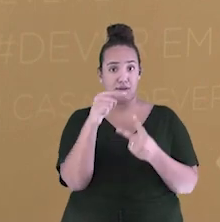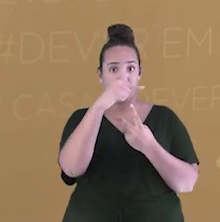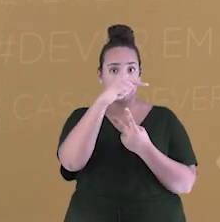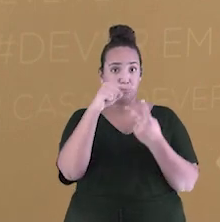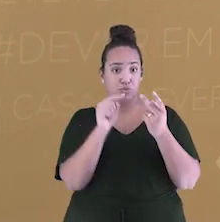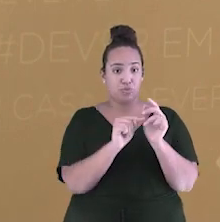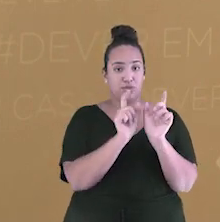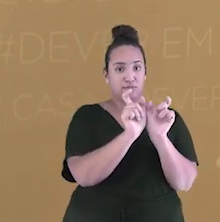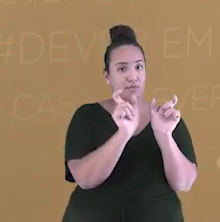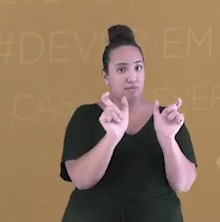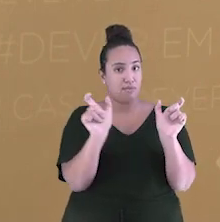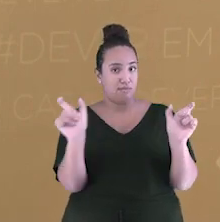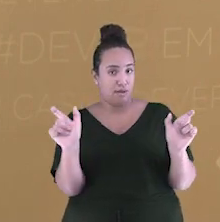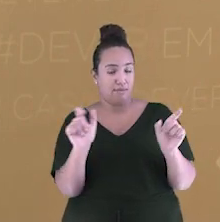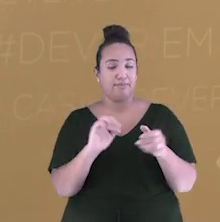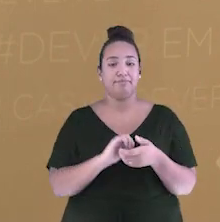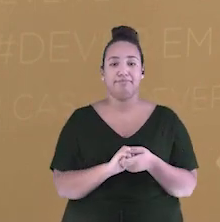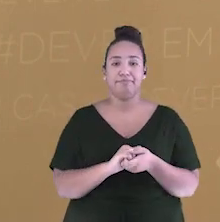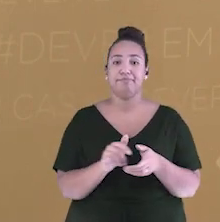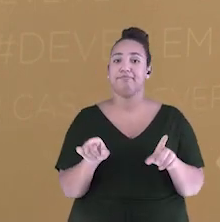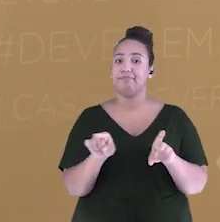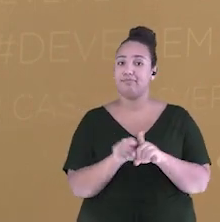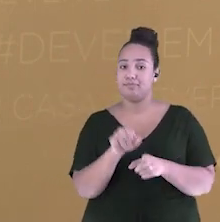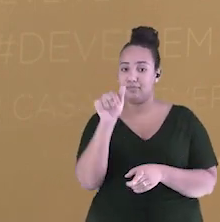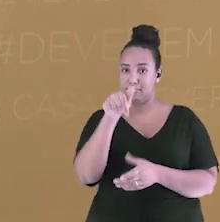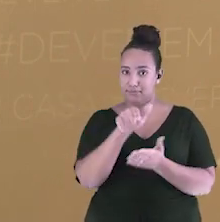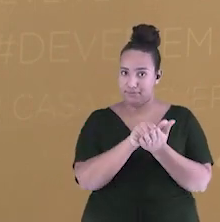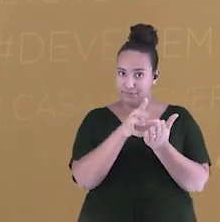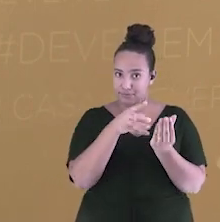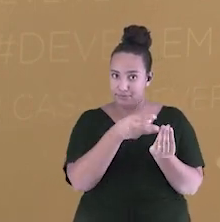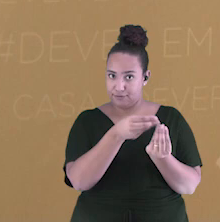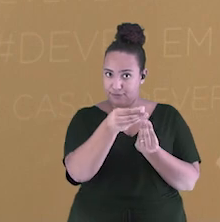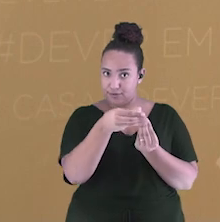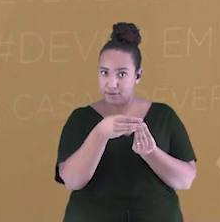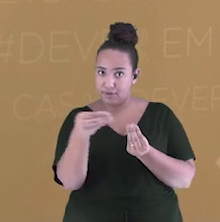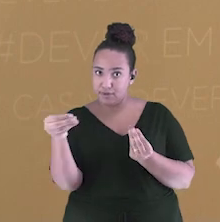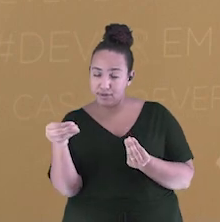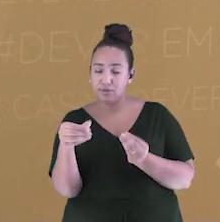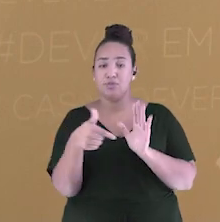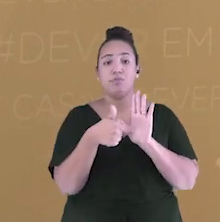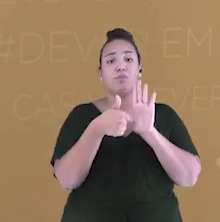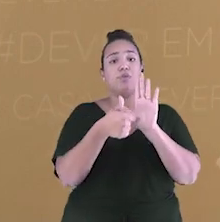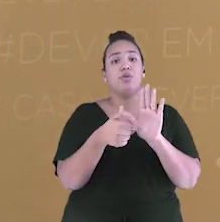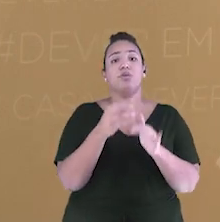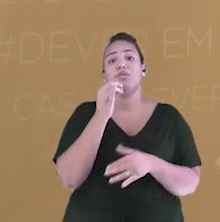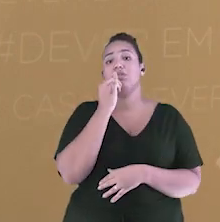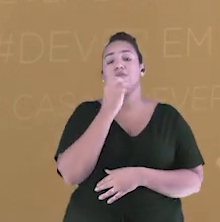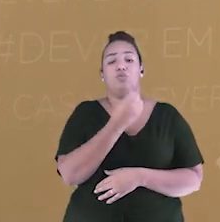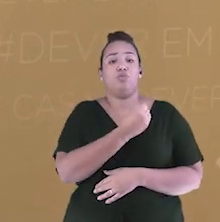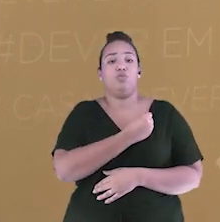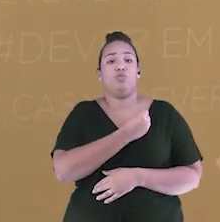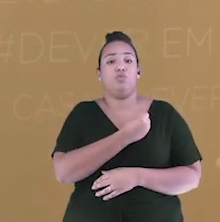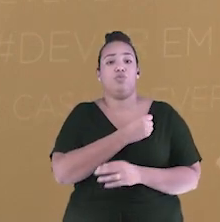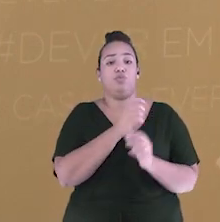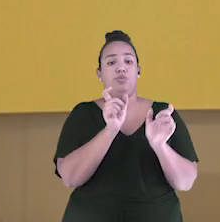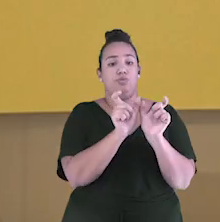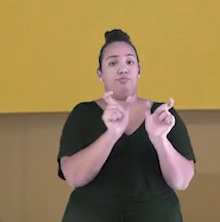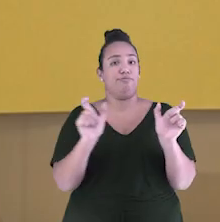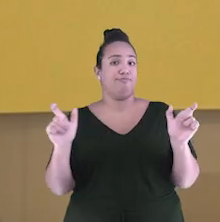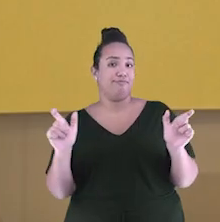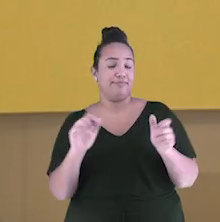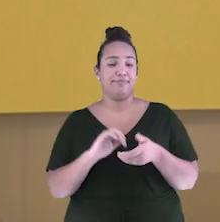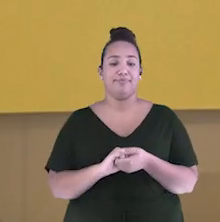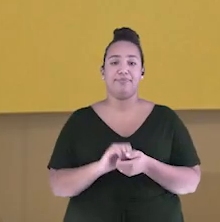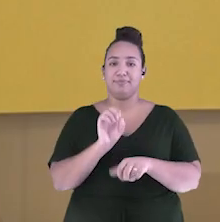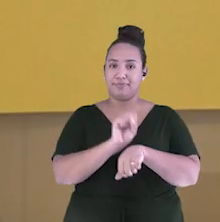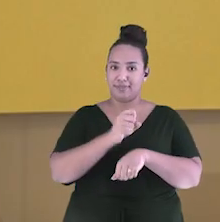2 palavras. Também nesse mesmo folheto, dê a classificação quanto ao número de sílabas. Espero